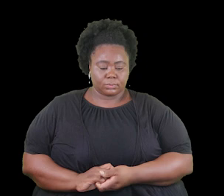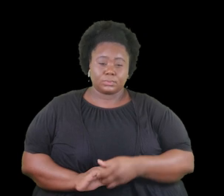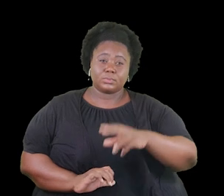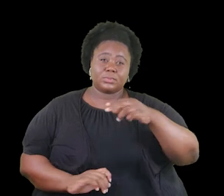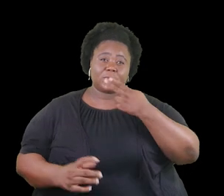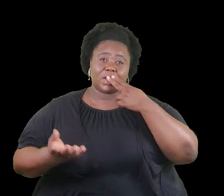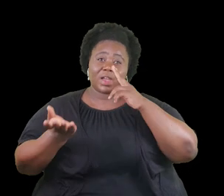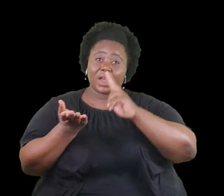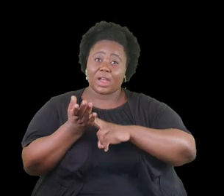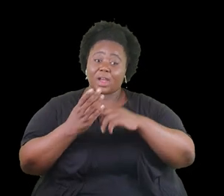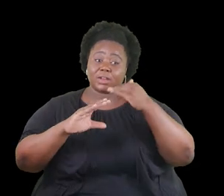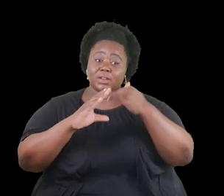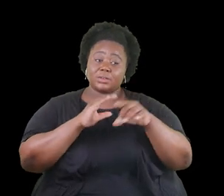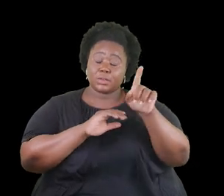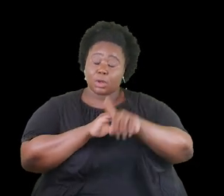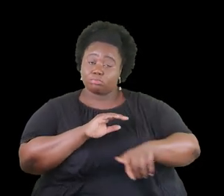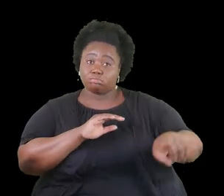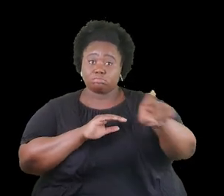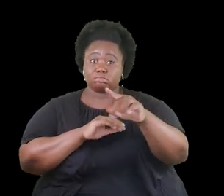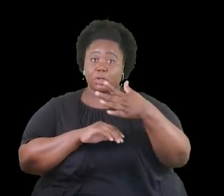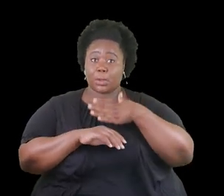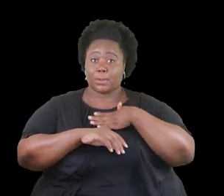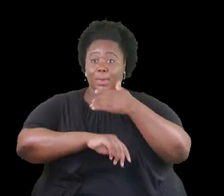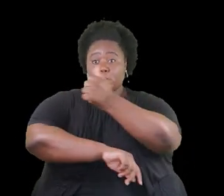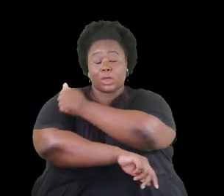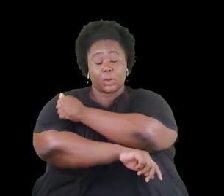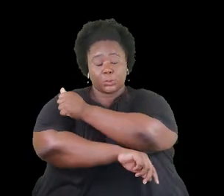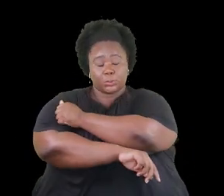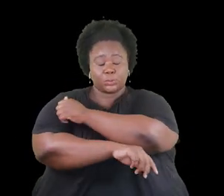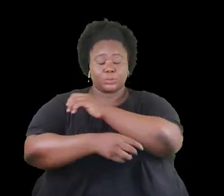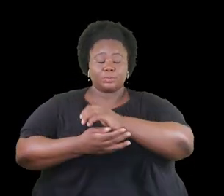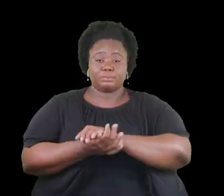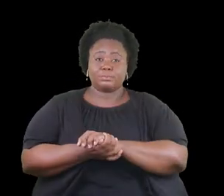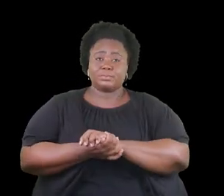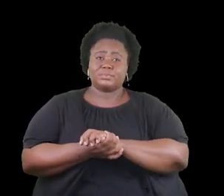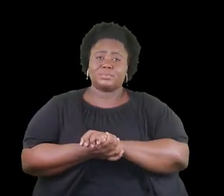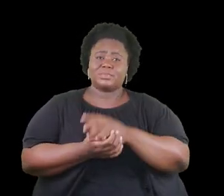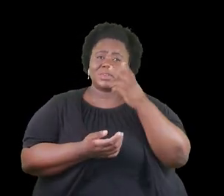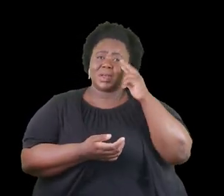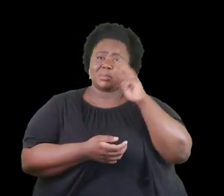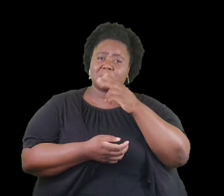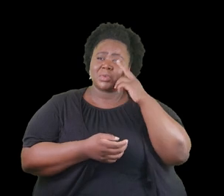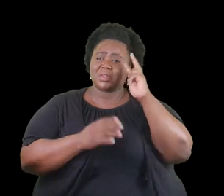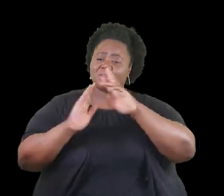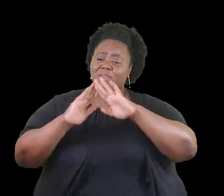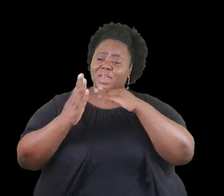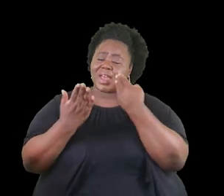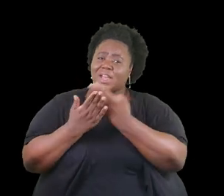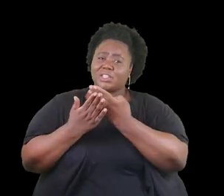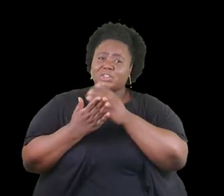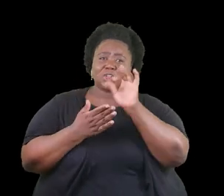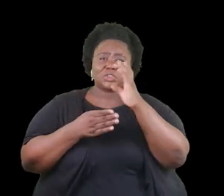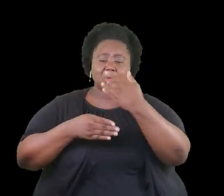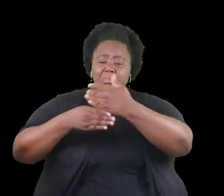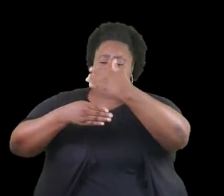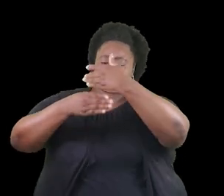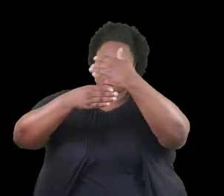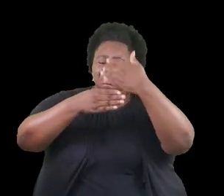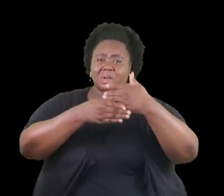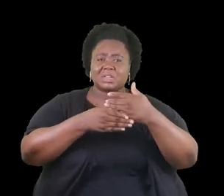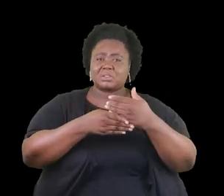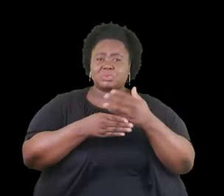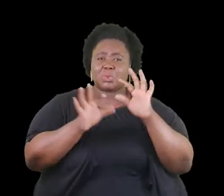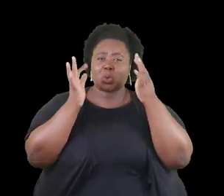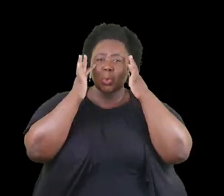Esta carta destina-se a vocês, meus alunos. Quem olha para a escola e só vê paredes,